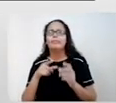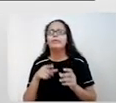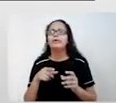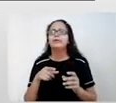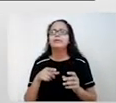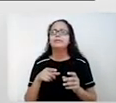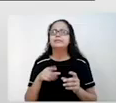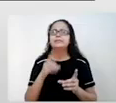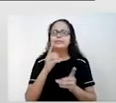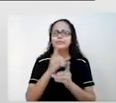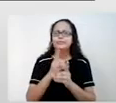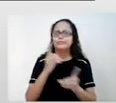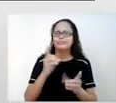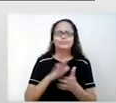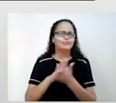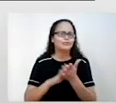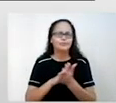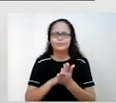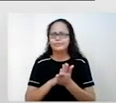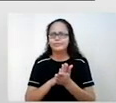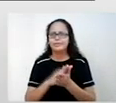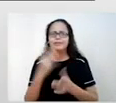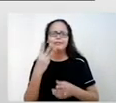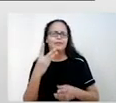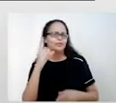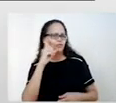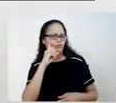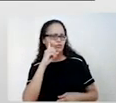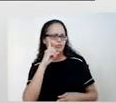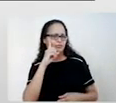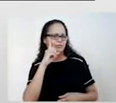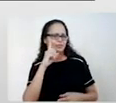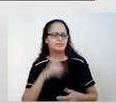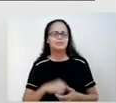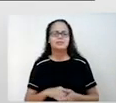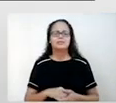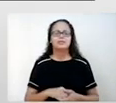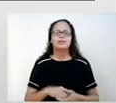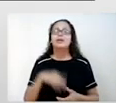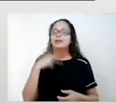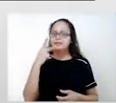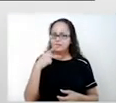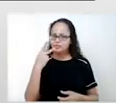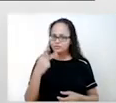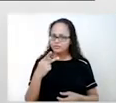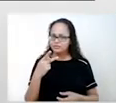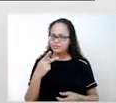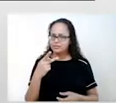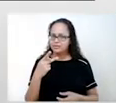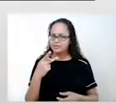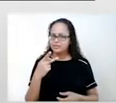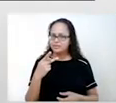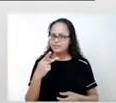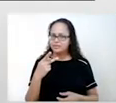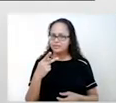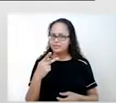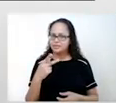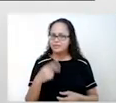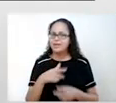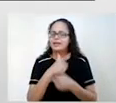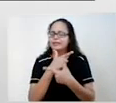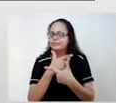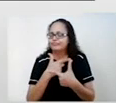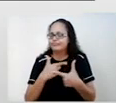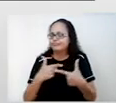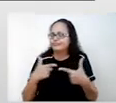dias? Muito maluco, né? Outro fato extraordinário. E dizia que ele era muito